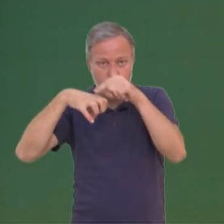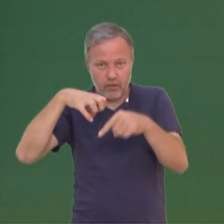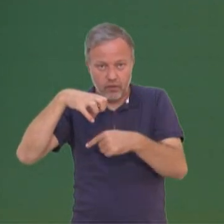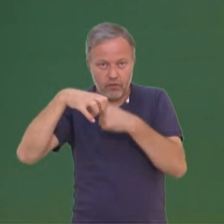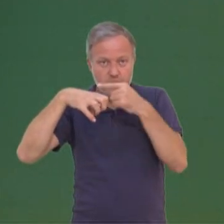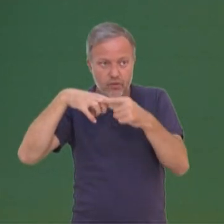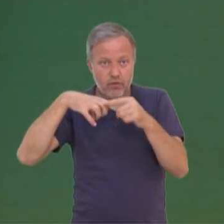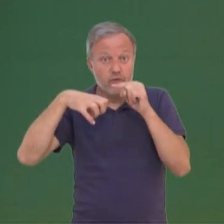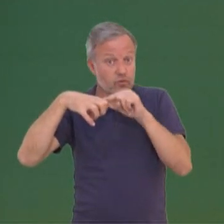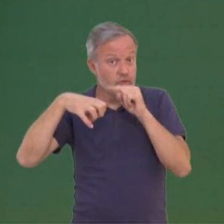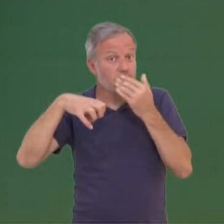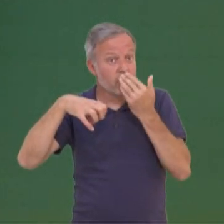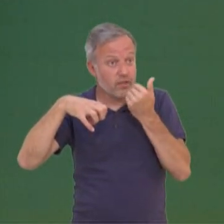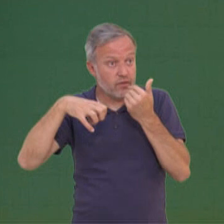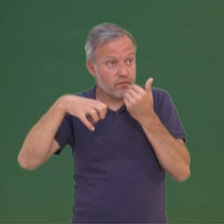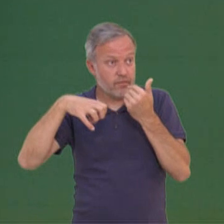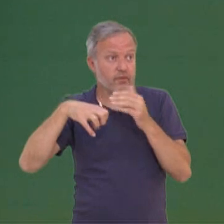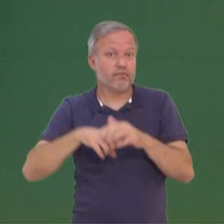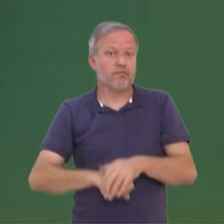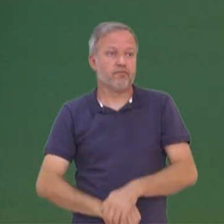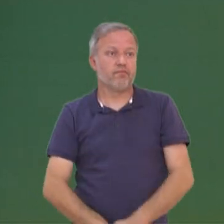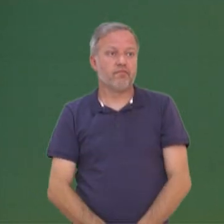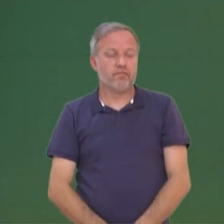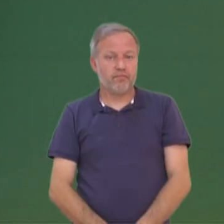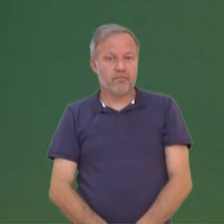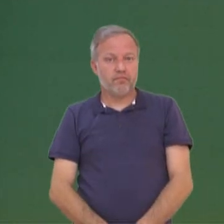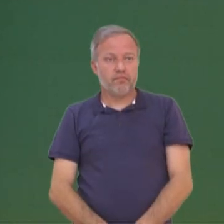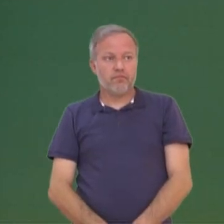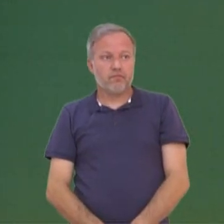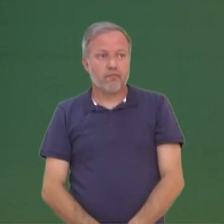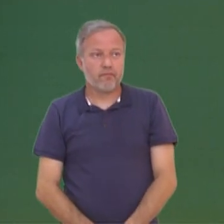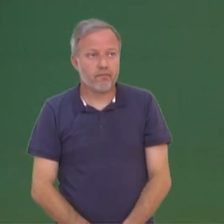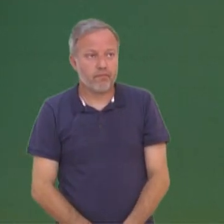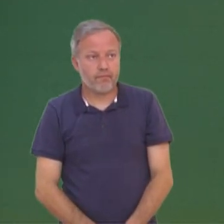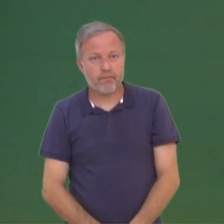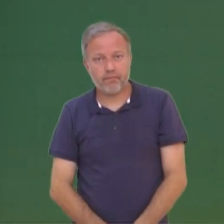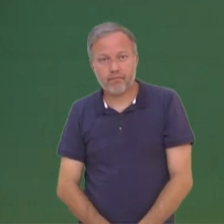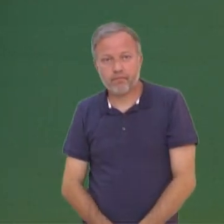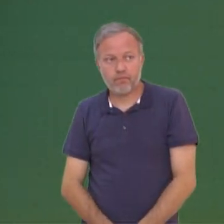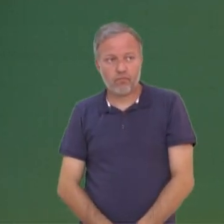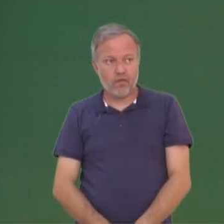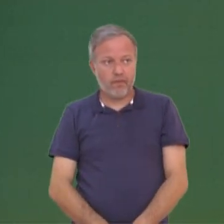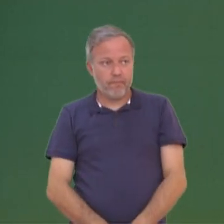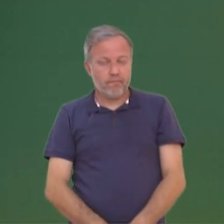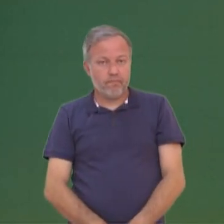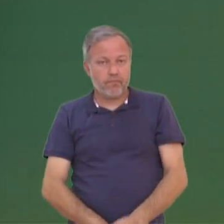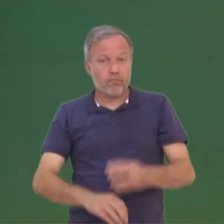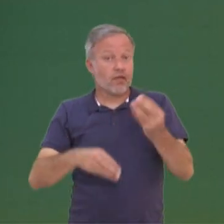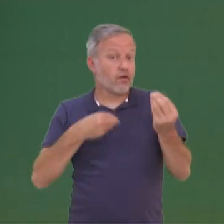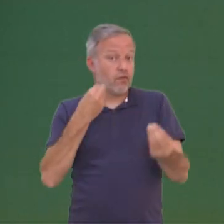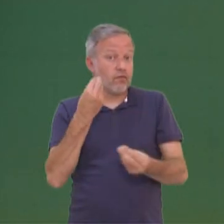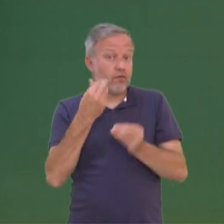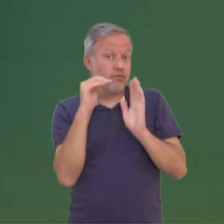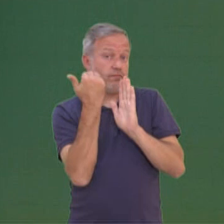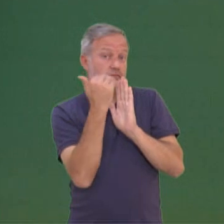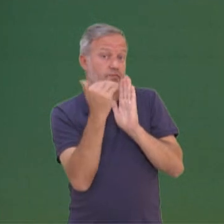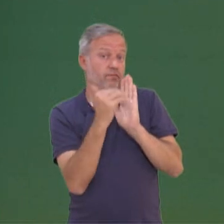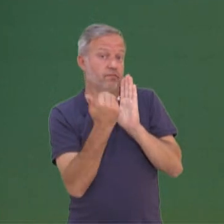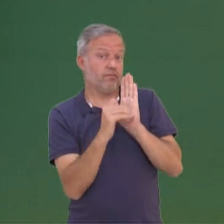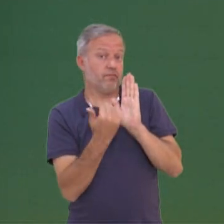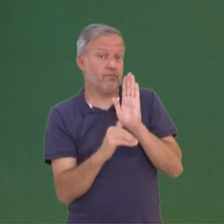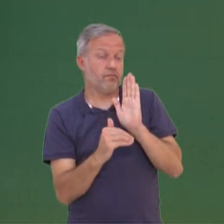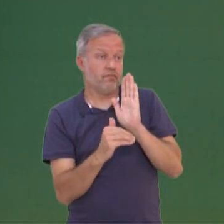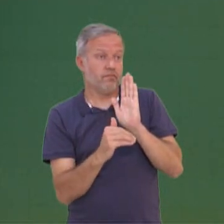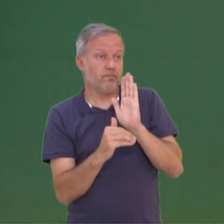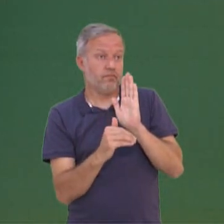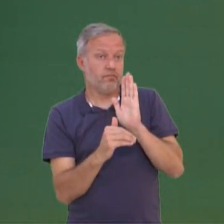Já pensaram nisso? Diferente, né? Como os fungos são organizados? Exatamente por